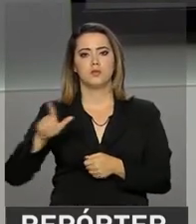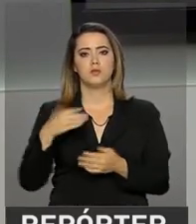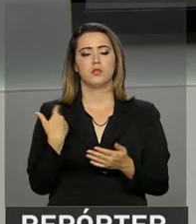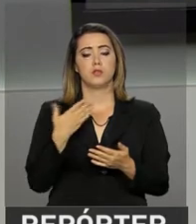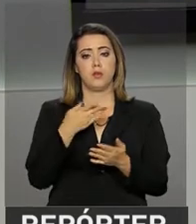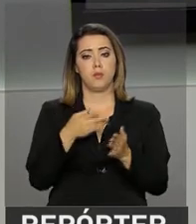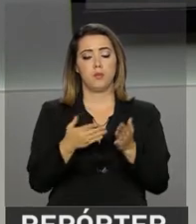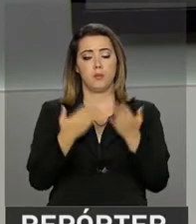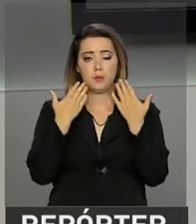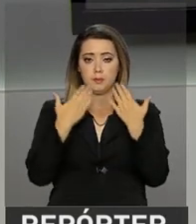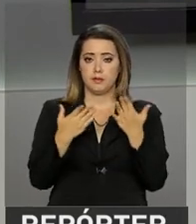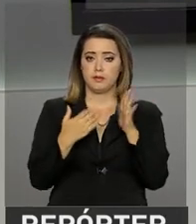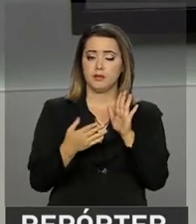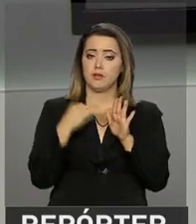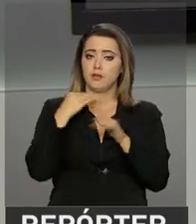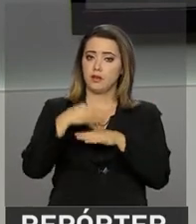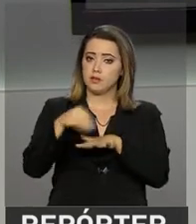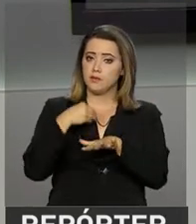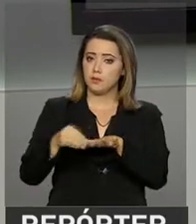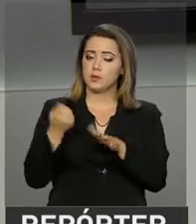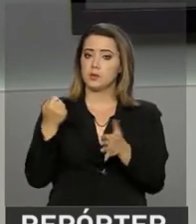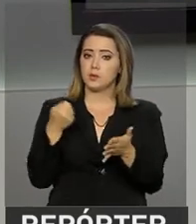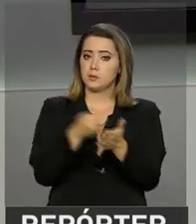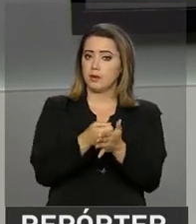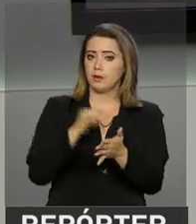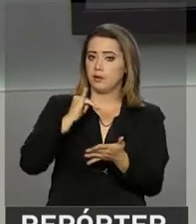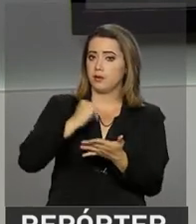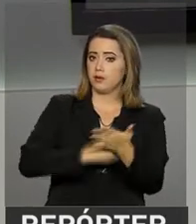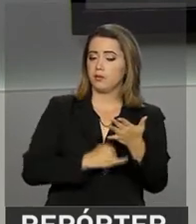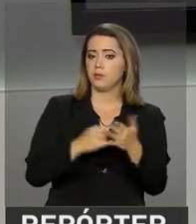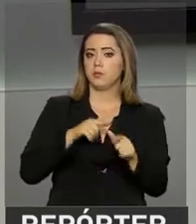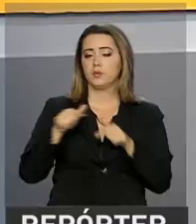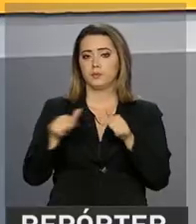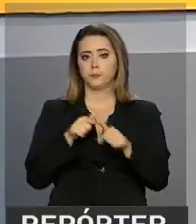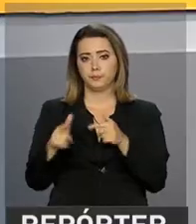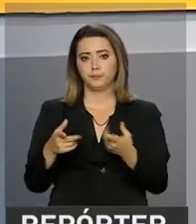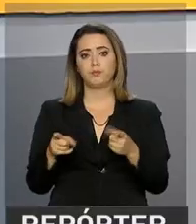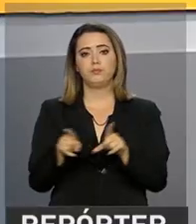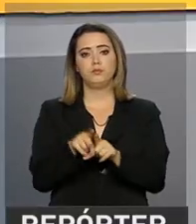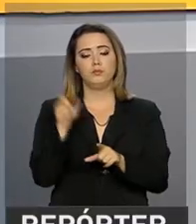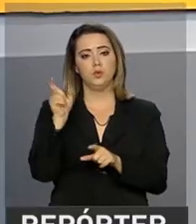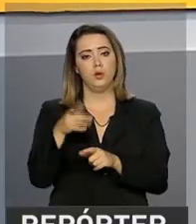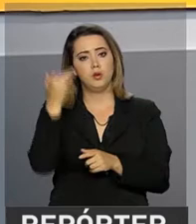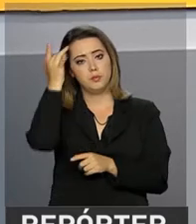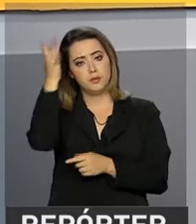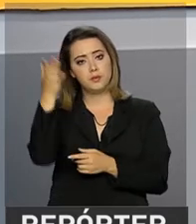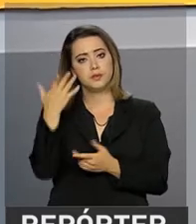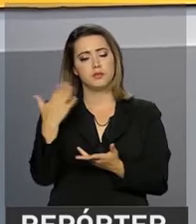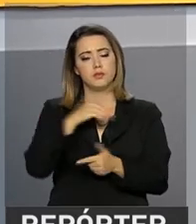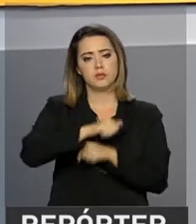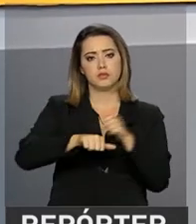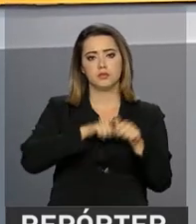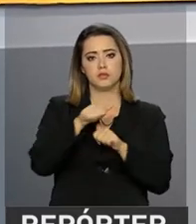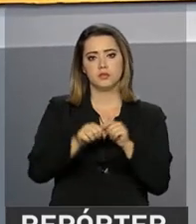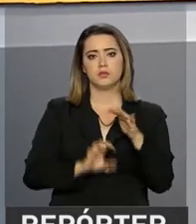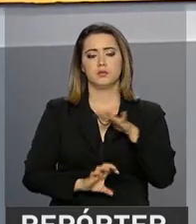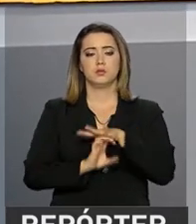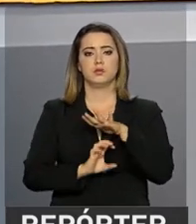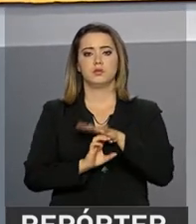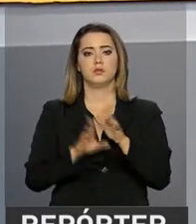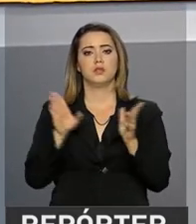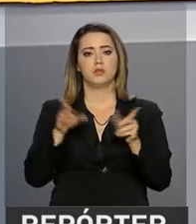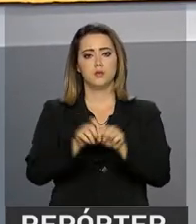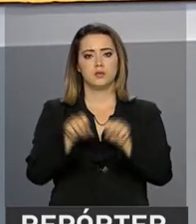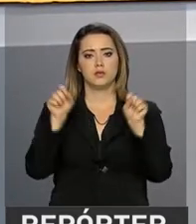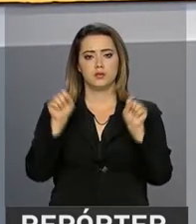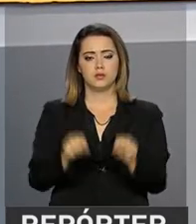prestar informações como o pagamento de impostos e encargos trabalhistas e para facilitar a adaptação dos empregadores o sistema